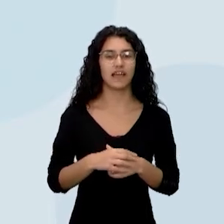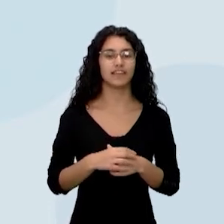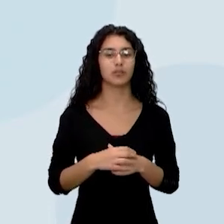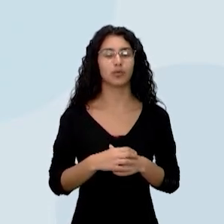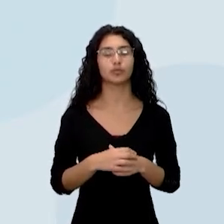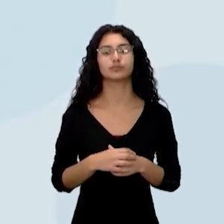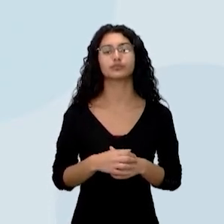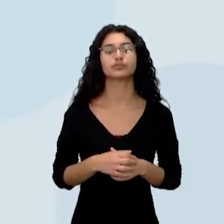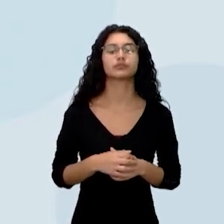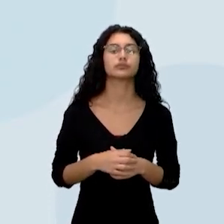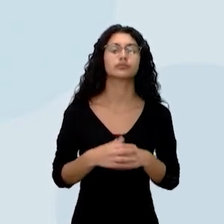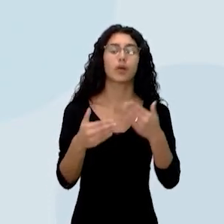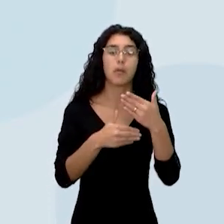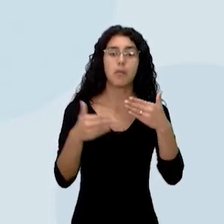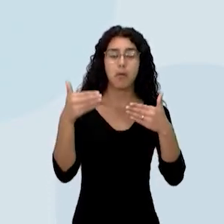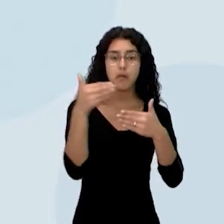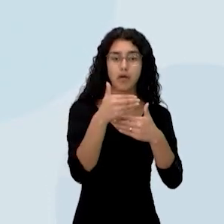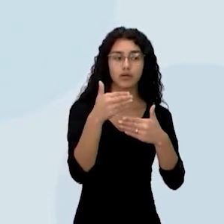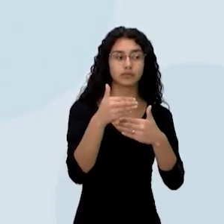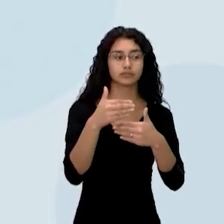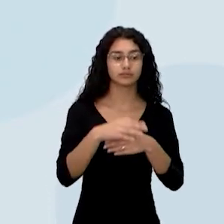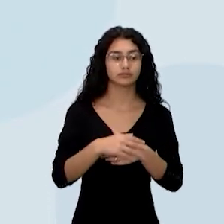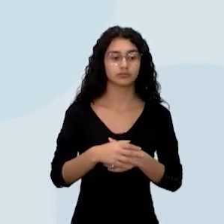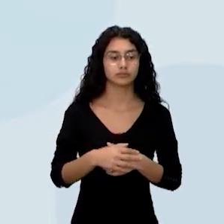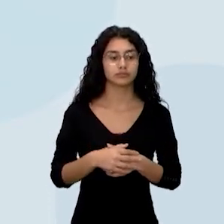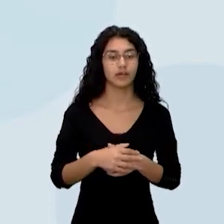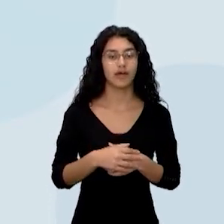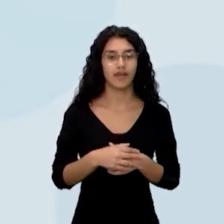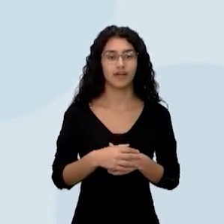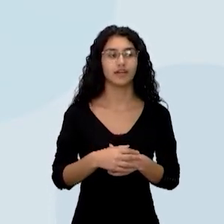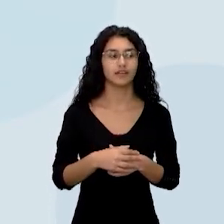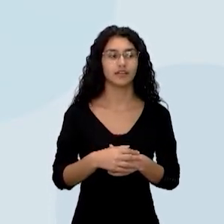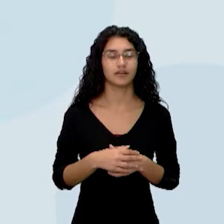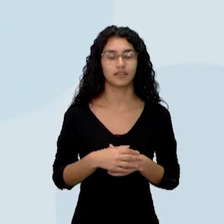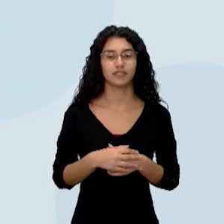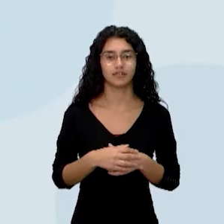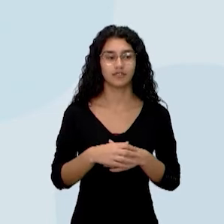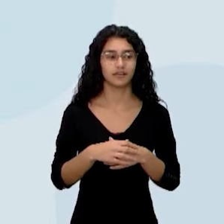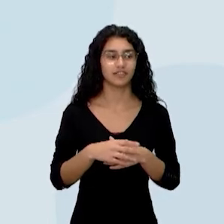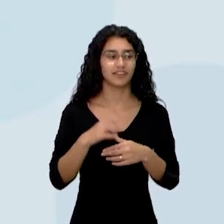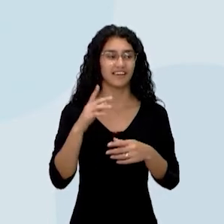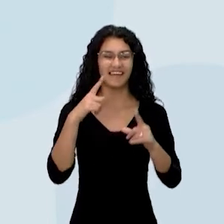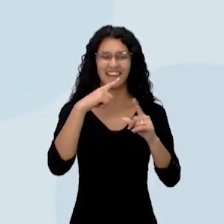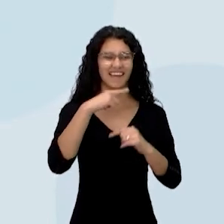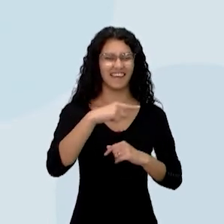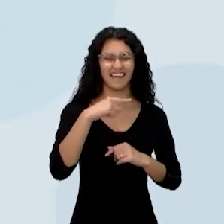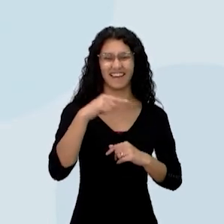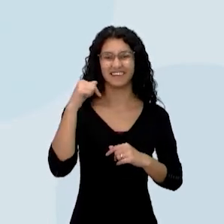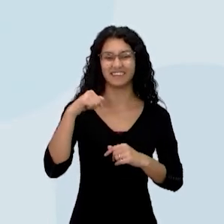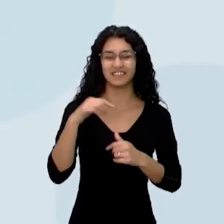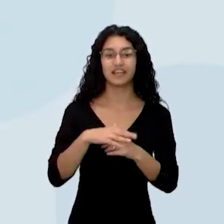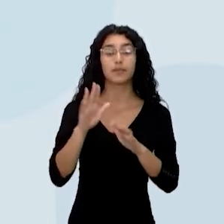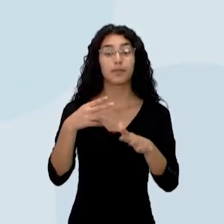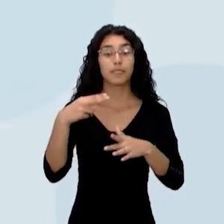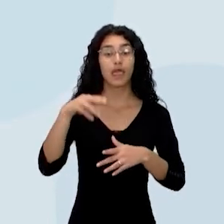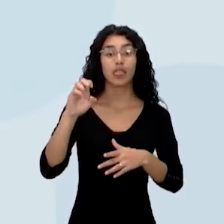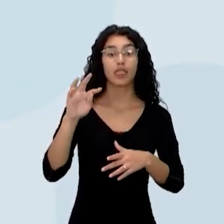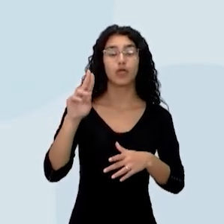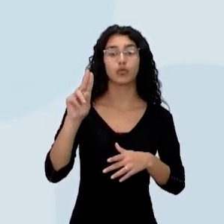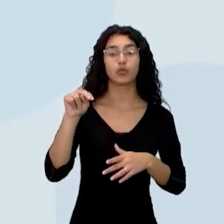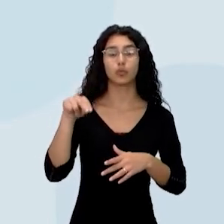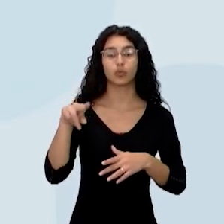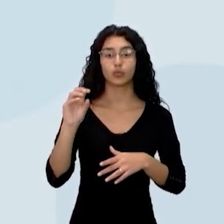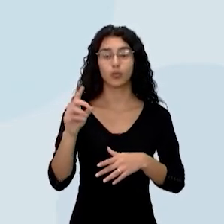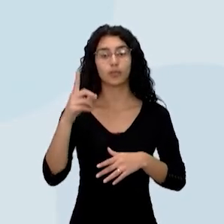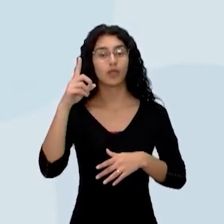rotação, está a rotação sendo negativo, tá? Contrário dos outros planetas. Por isso que a gente usa aqui o negativo, tá? E Netuno, 19